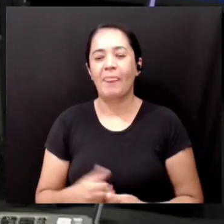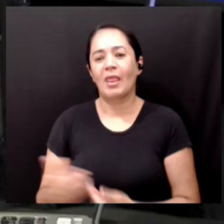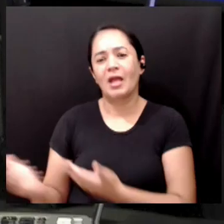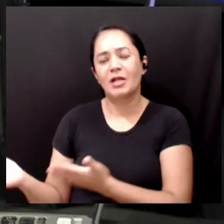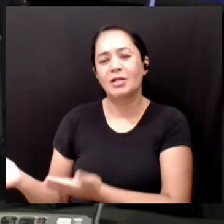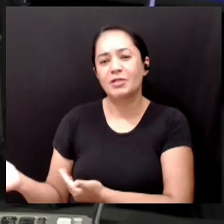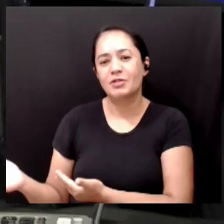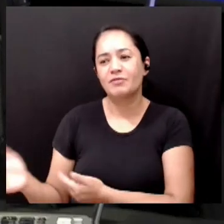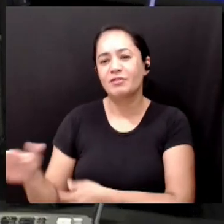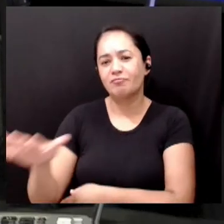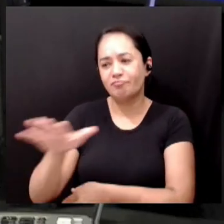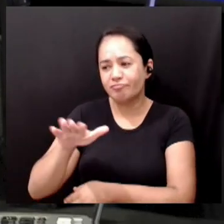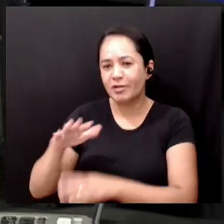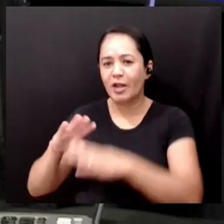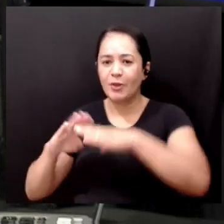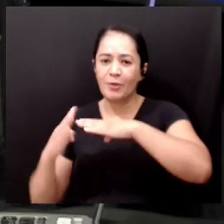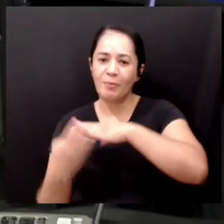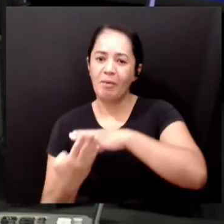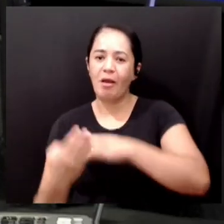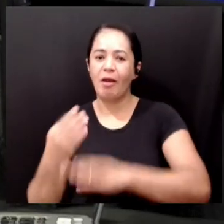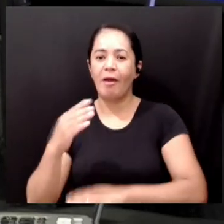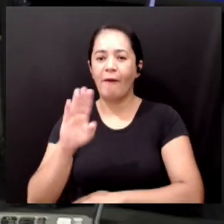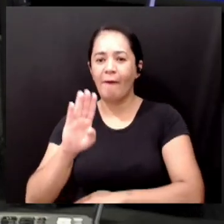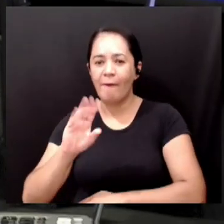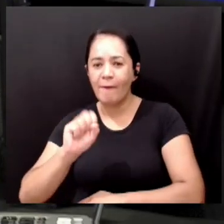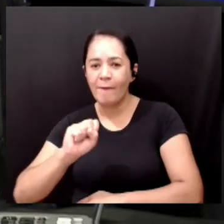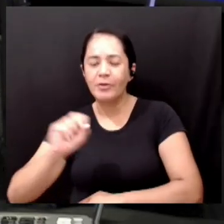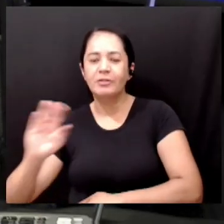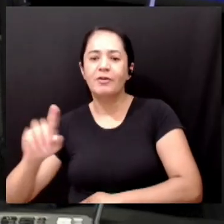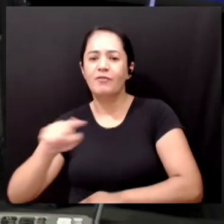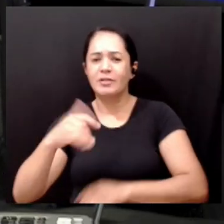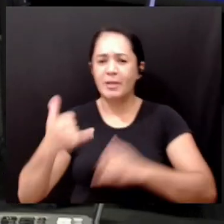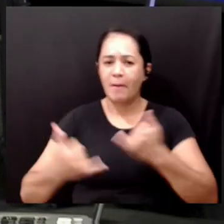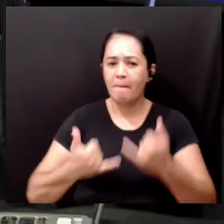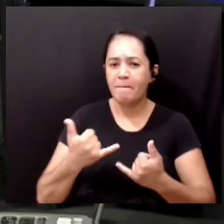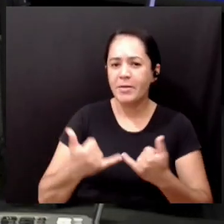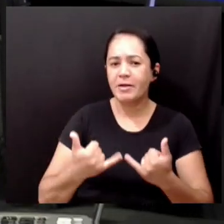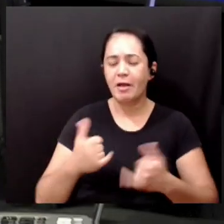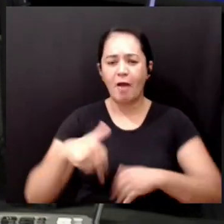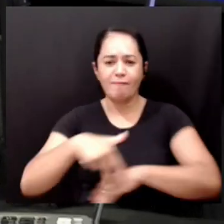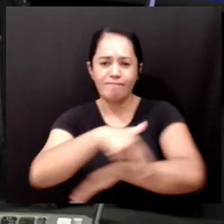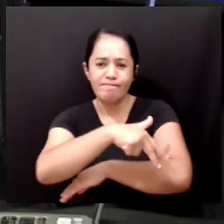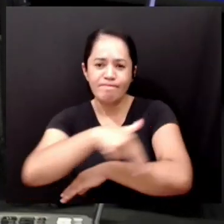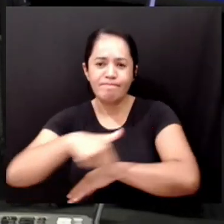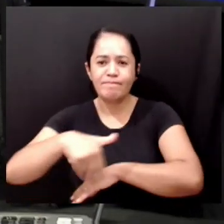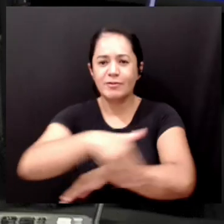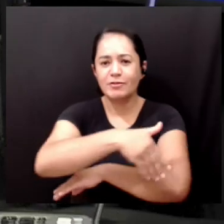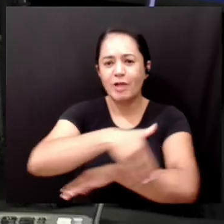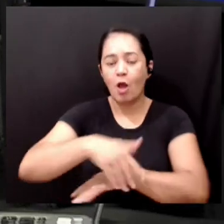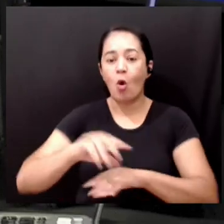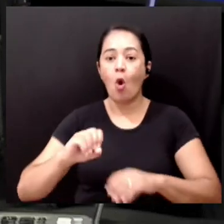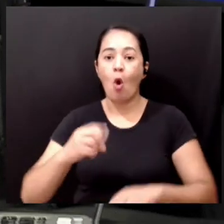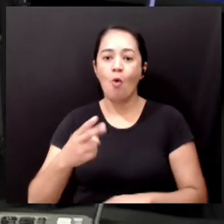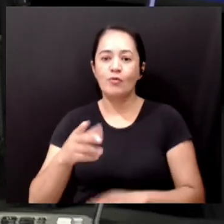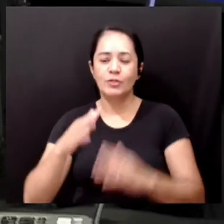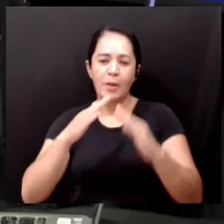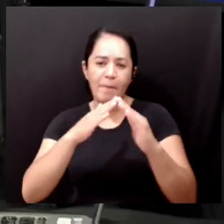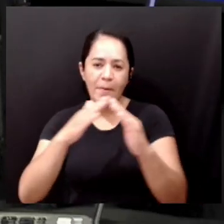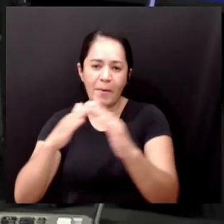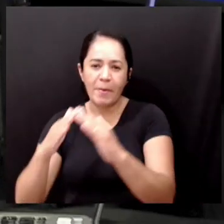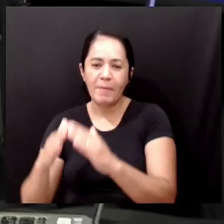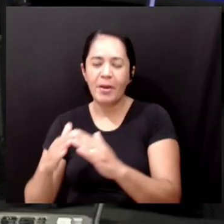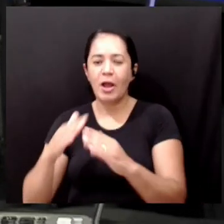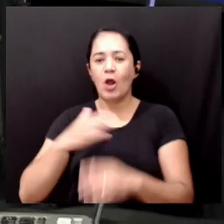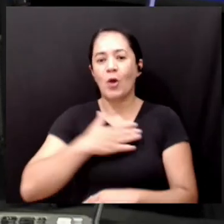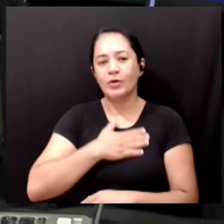como foi? Você brincava muito na rua? Você era mais caseiro? Tinha aqueles coleguinhas da rua que batia